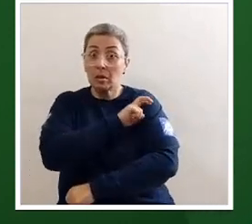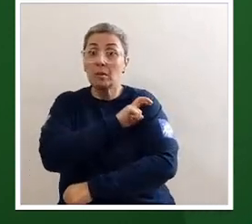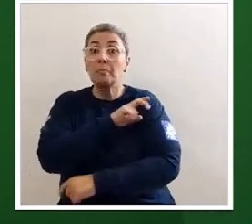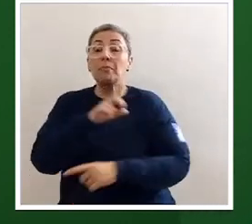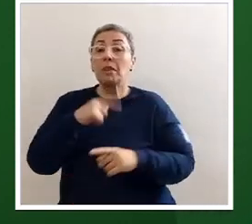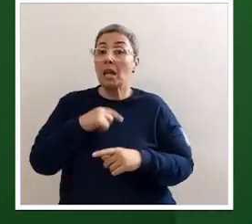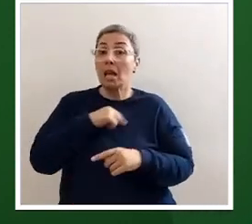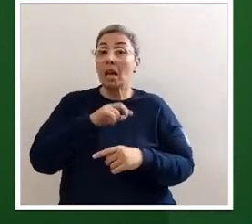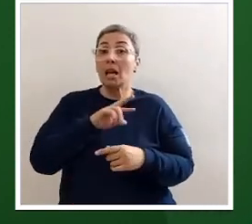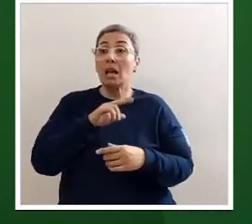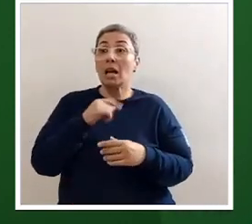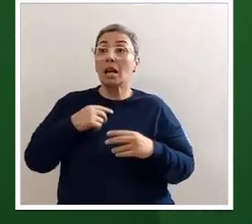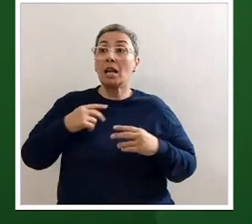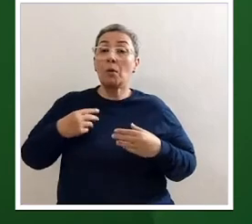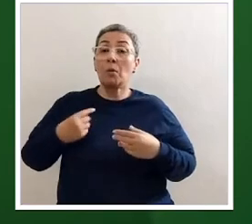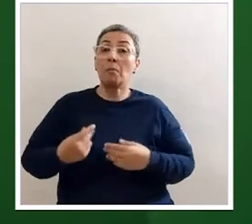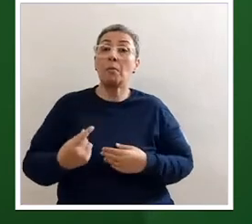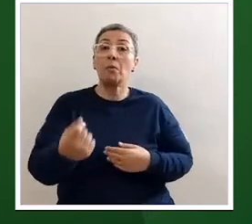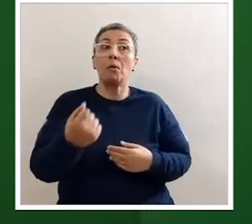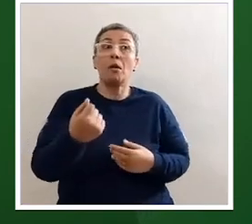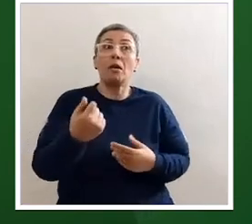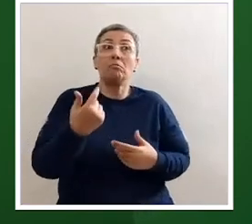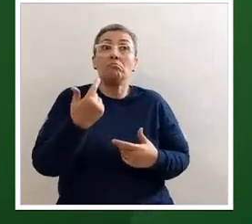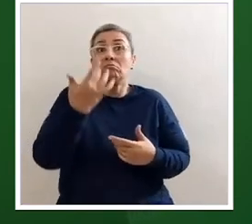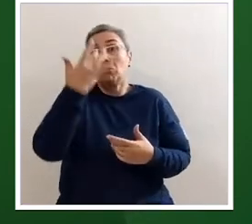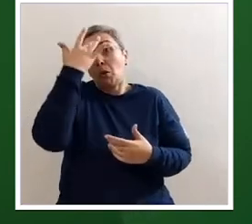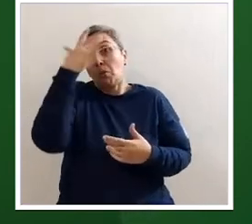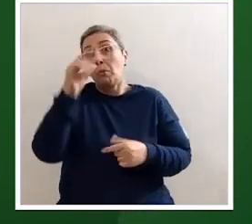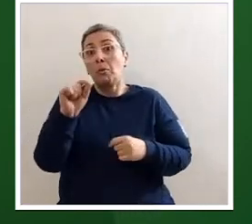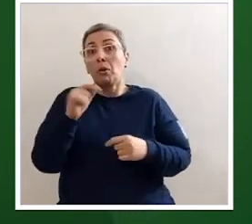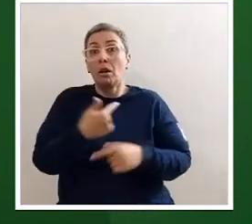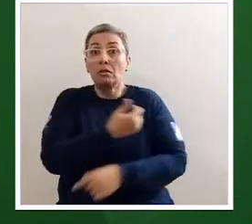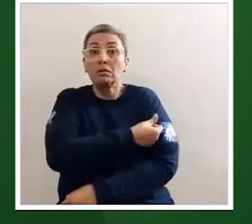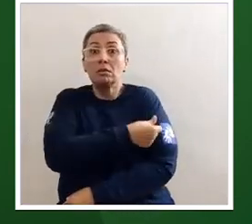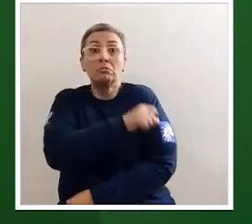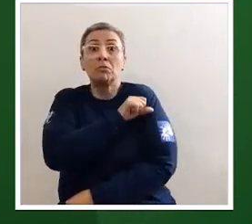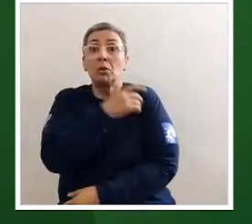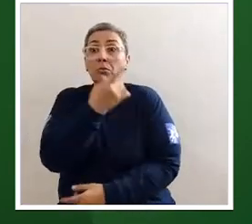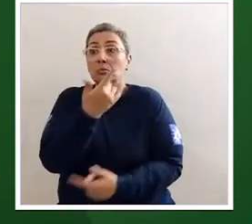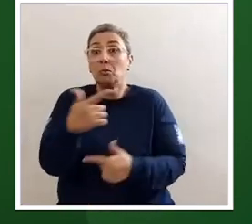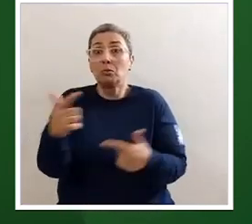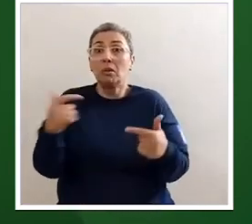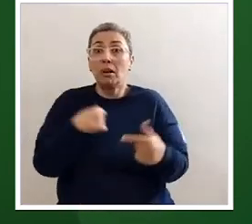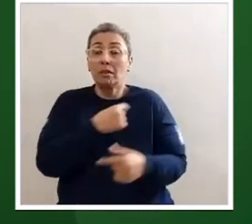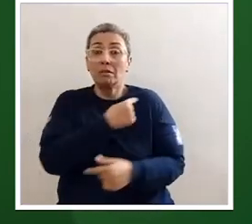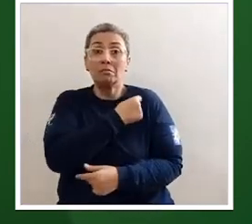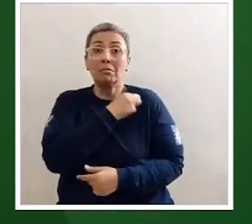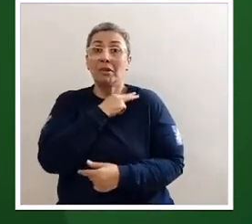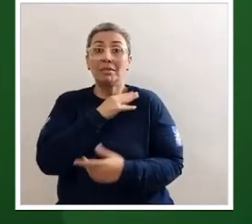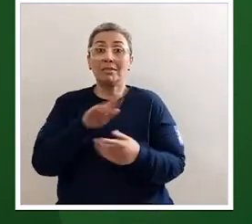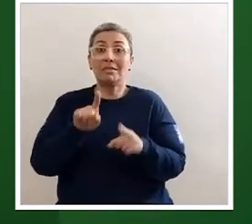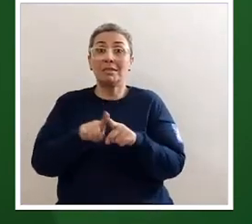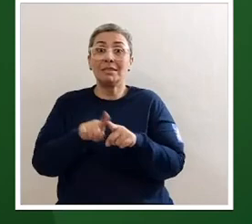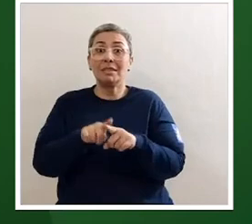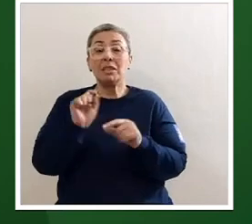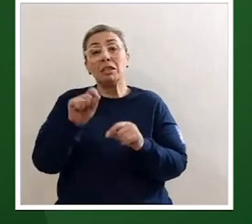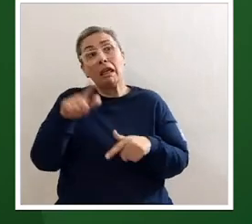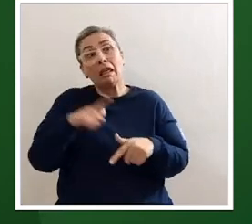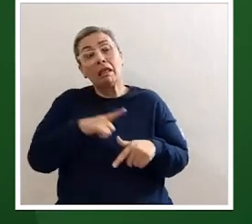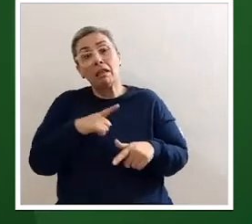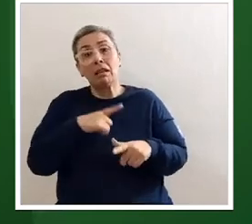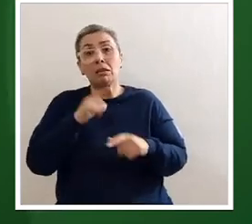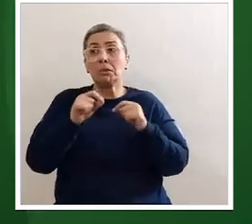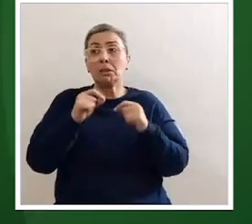ele não perdura por algum motivo no segmento de anos finais ensino médio então nós temos aí